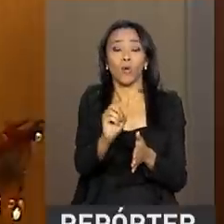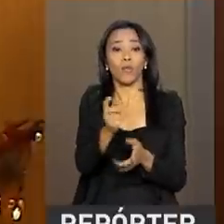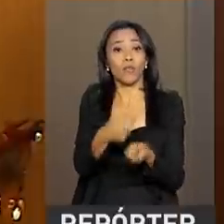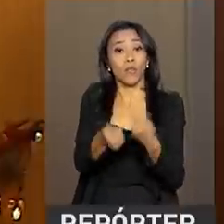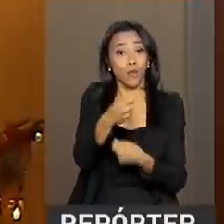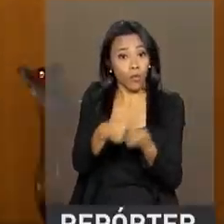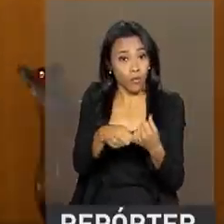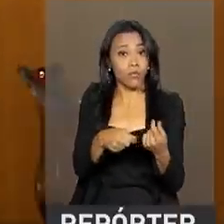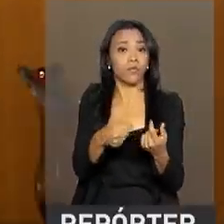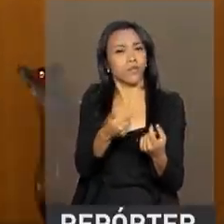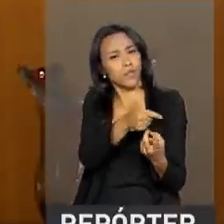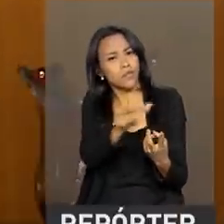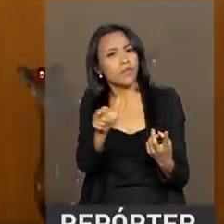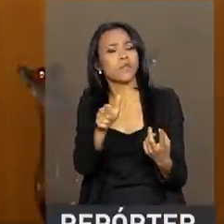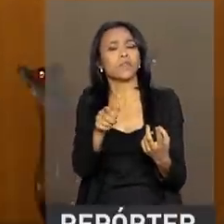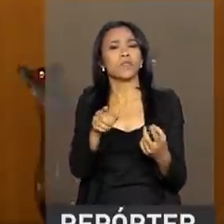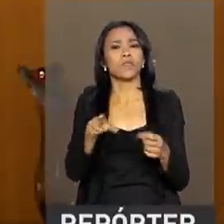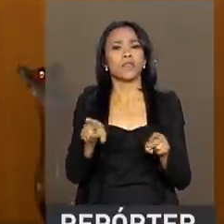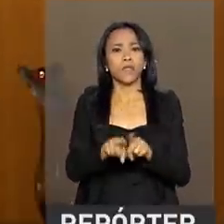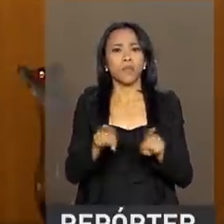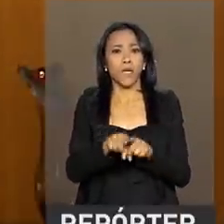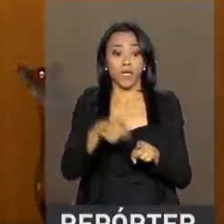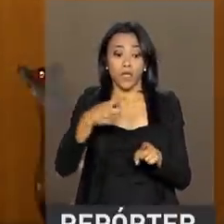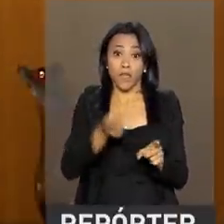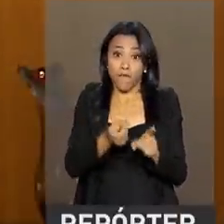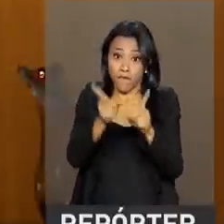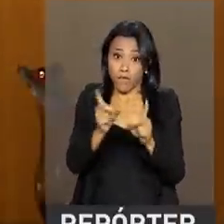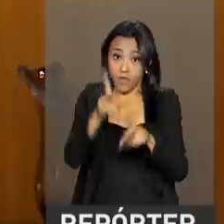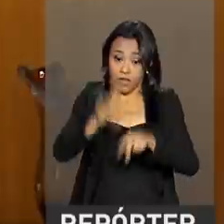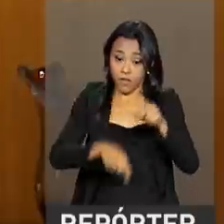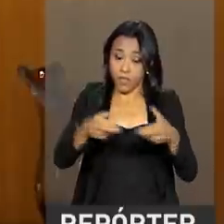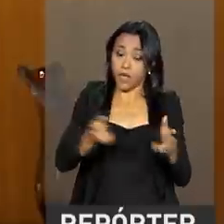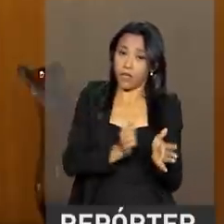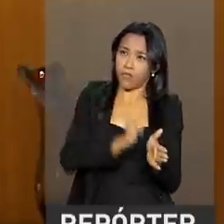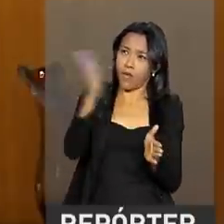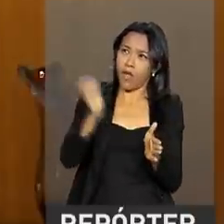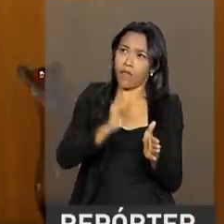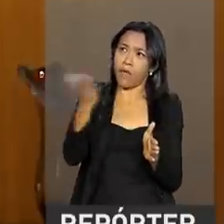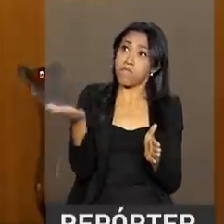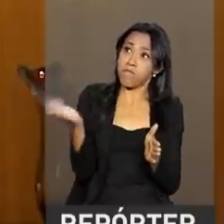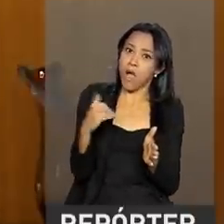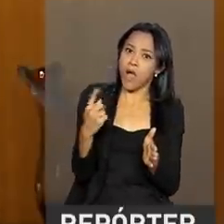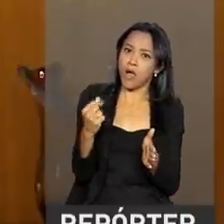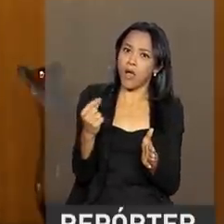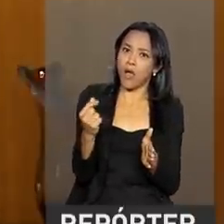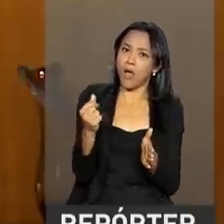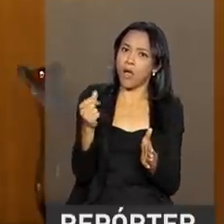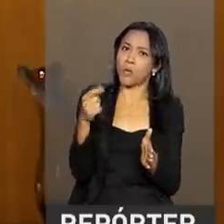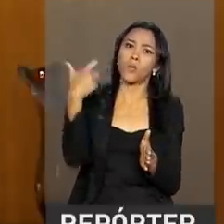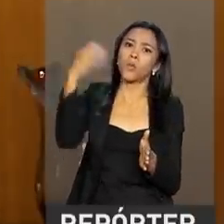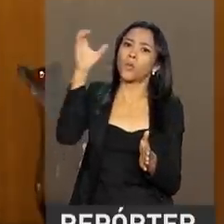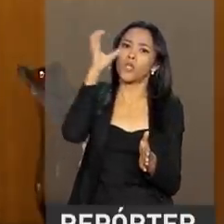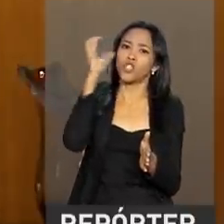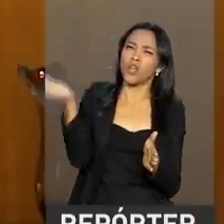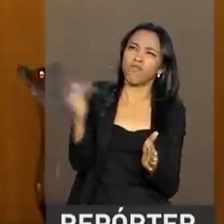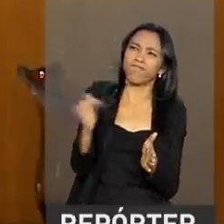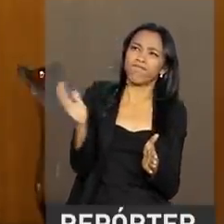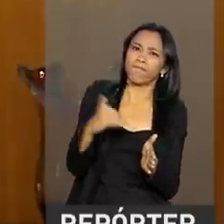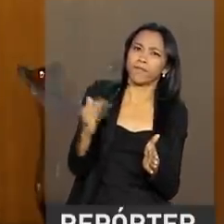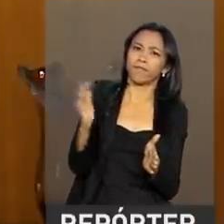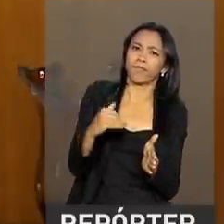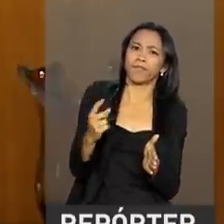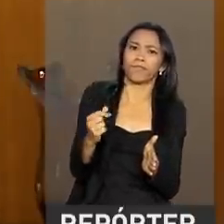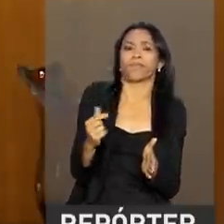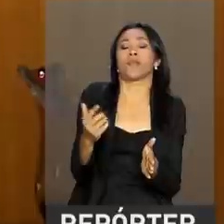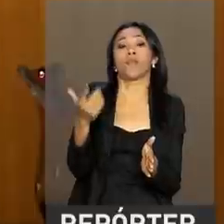finanças além de exportar mais podemos trazer mais capital chinês e com isso acelerar a